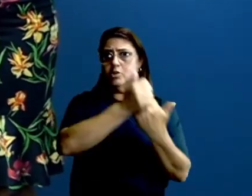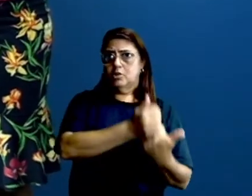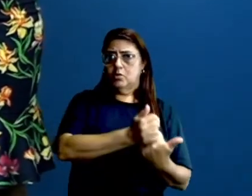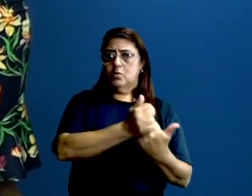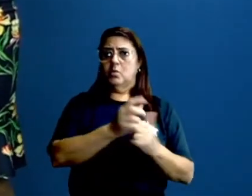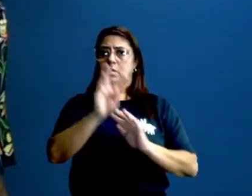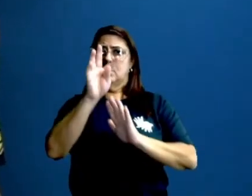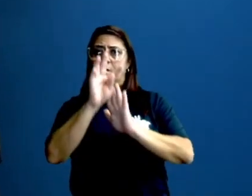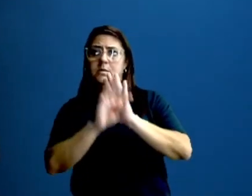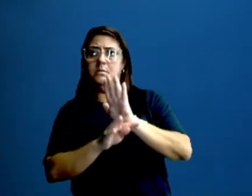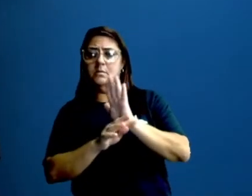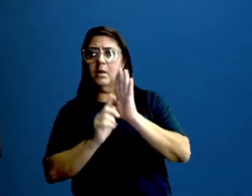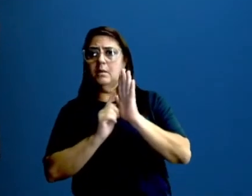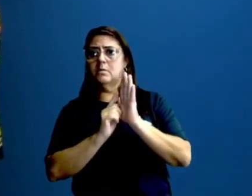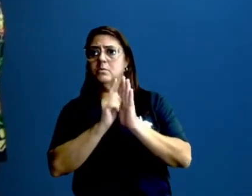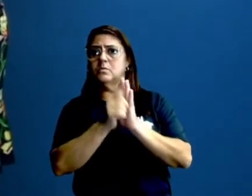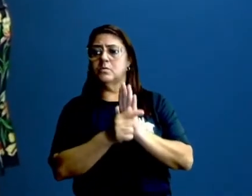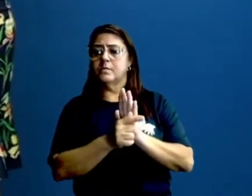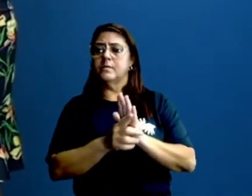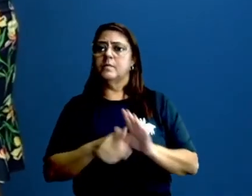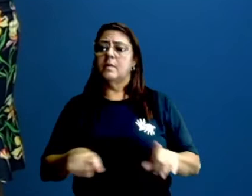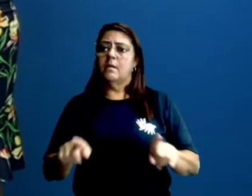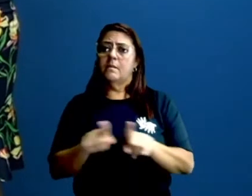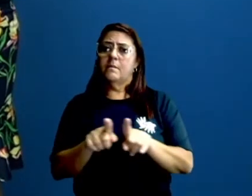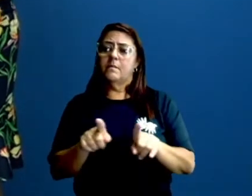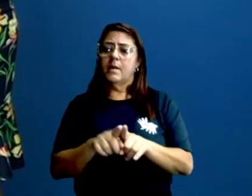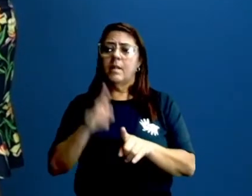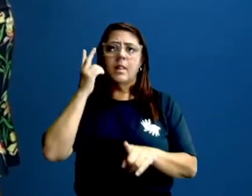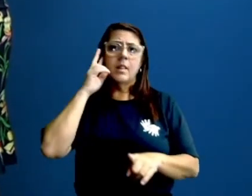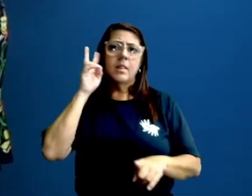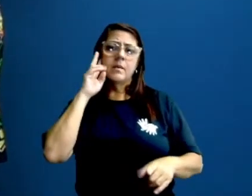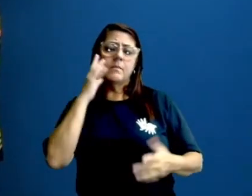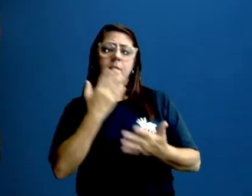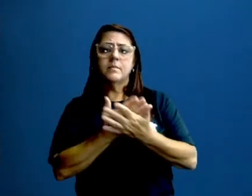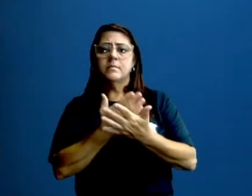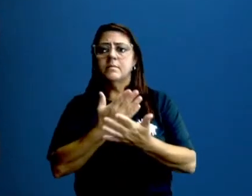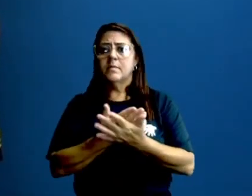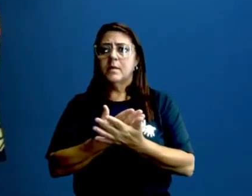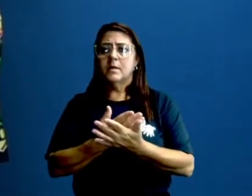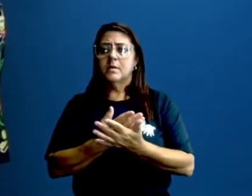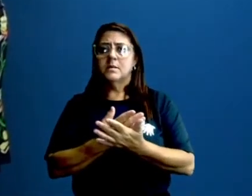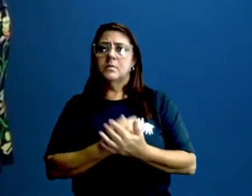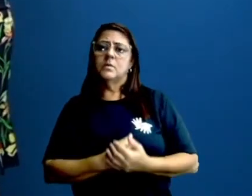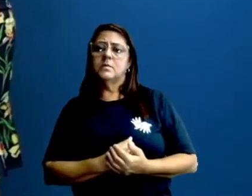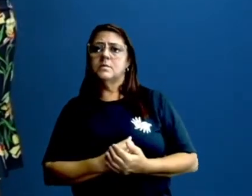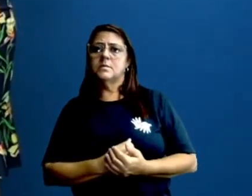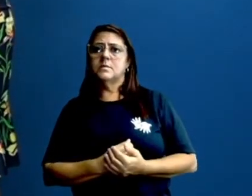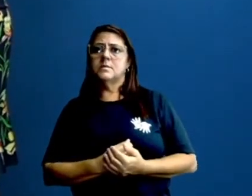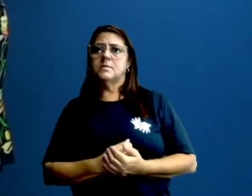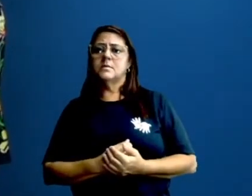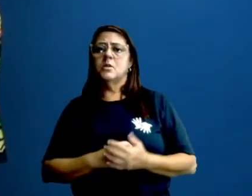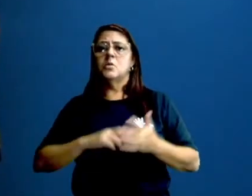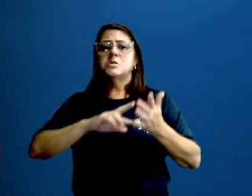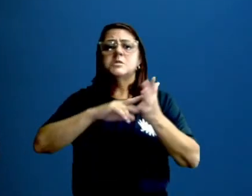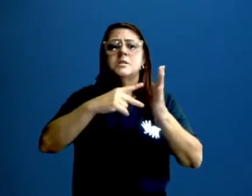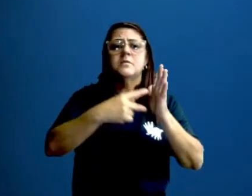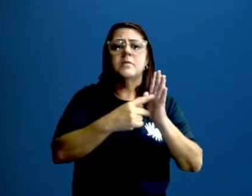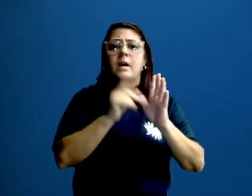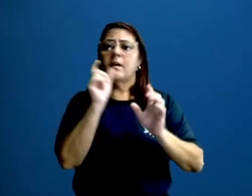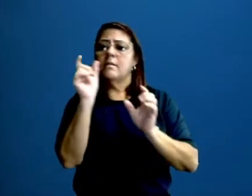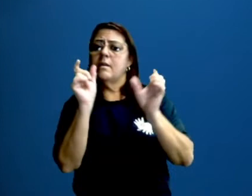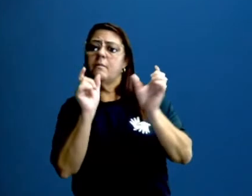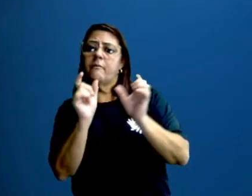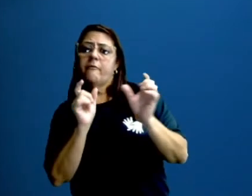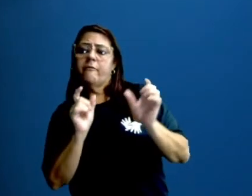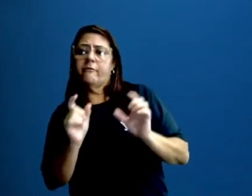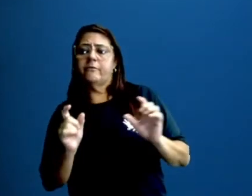de texto, né, a gente vai lembrar também de uma das nossas aulas, que foi sobre sinônimos, né? Então, quando nós estamos